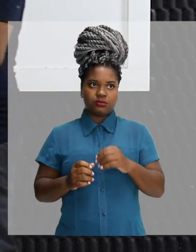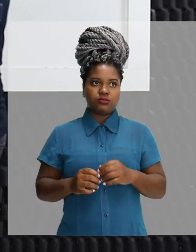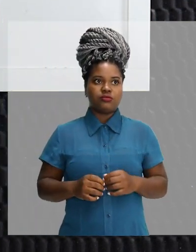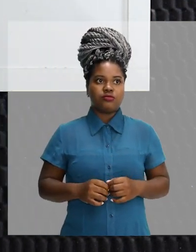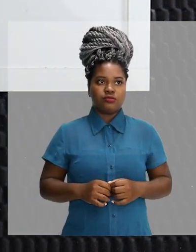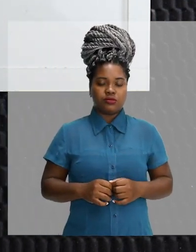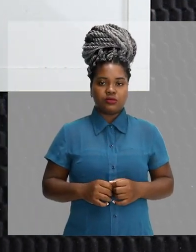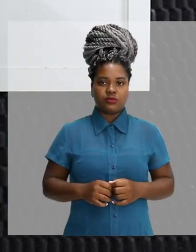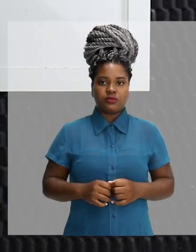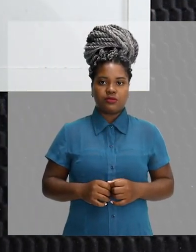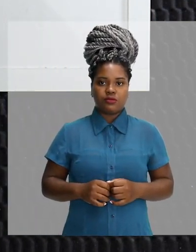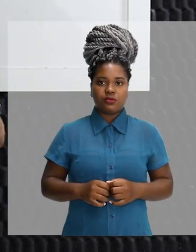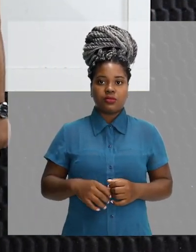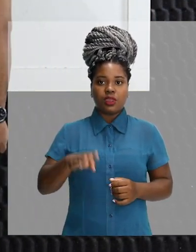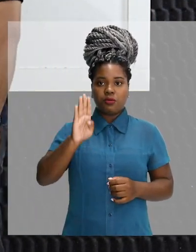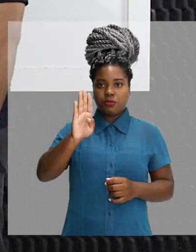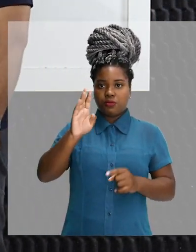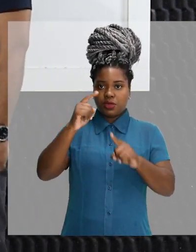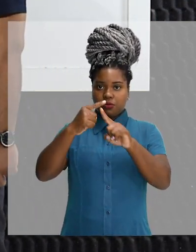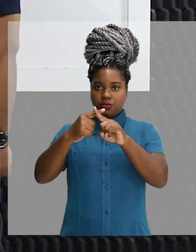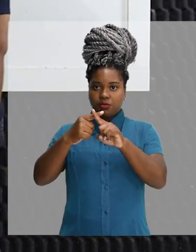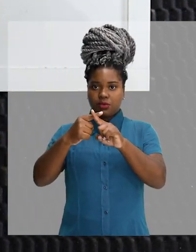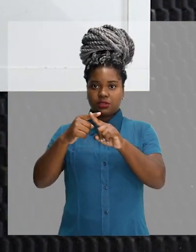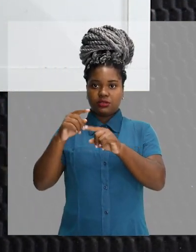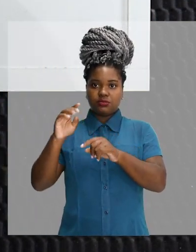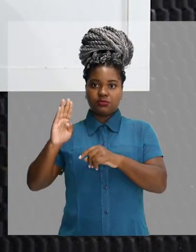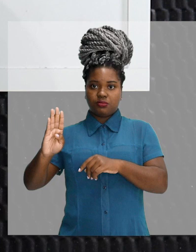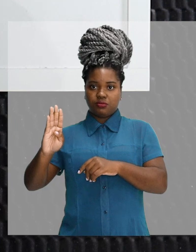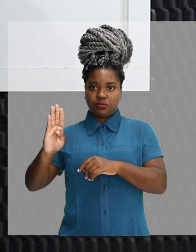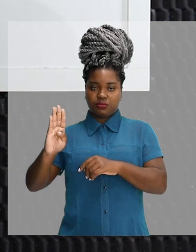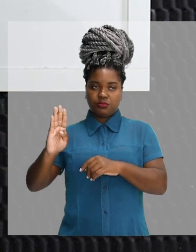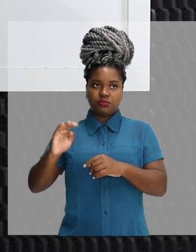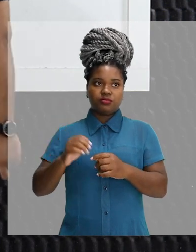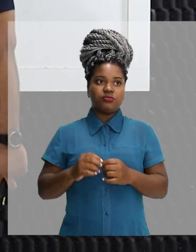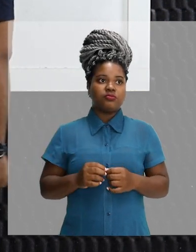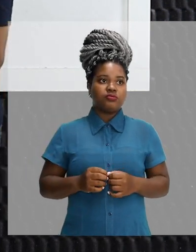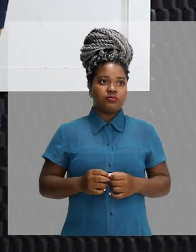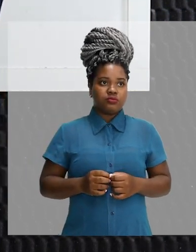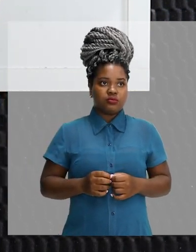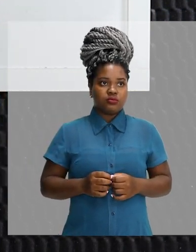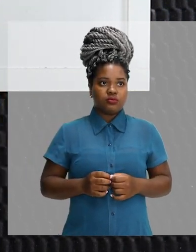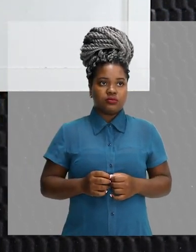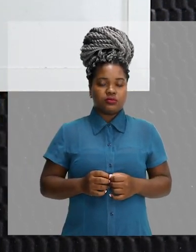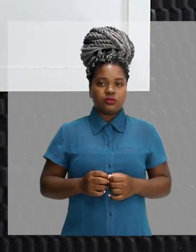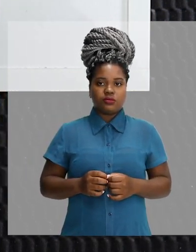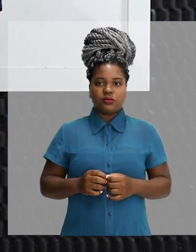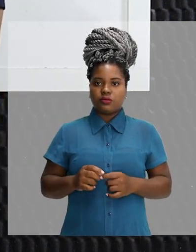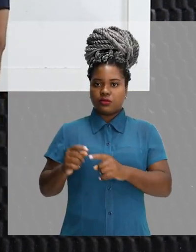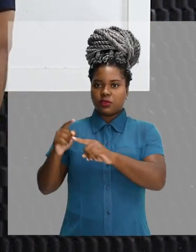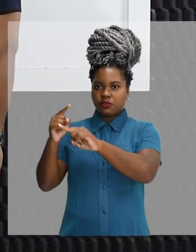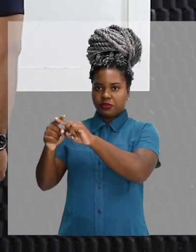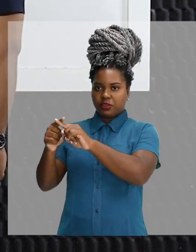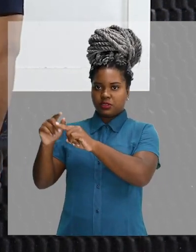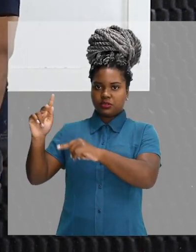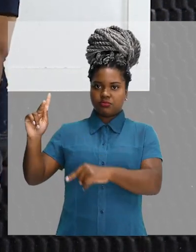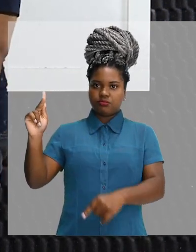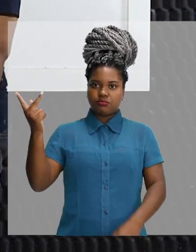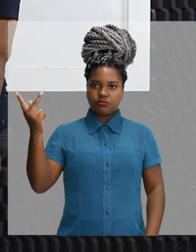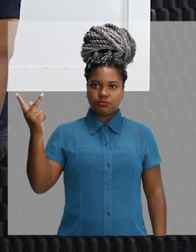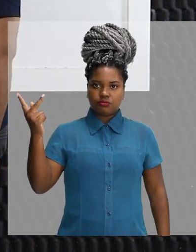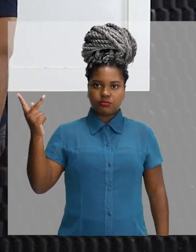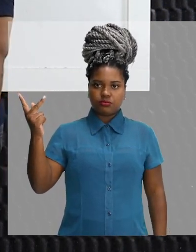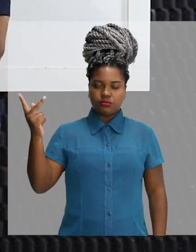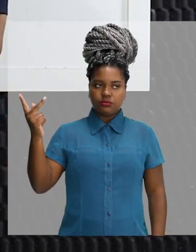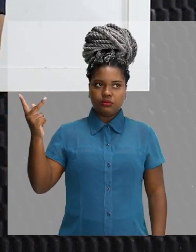A base maior vai ser a de baixo, a menor vai ser a de cima e a altura vai ser o